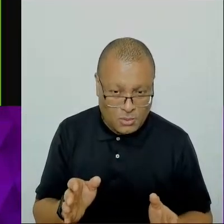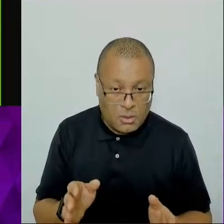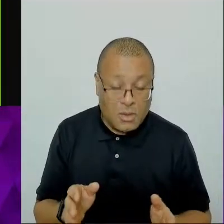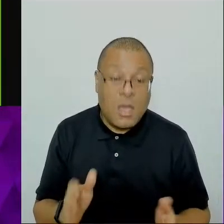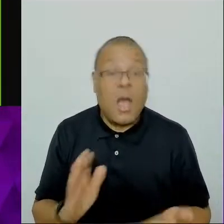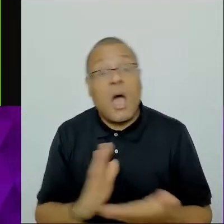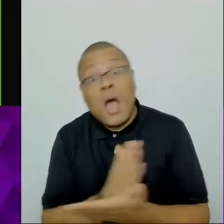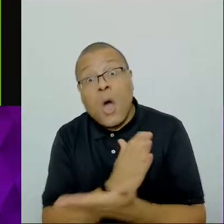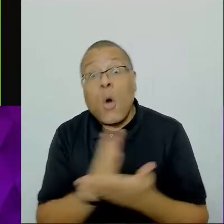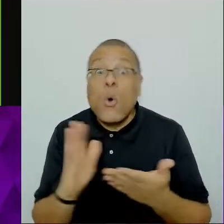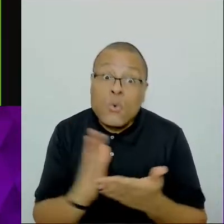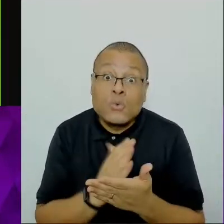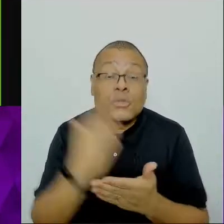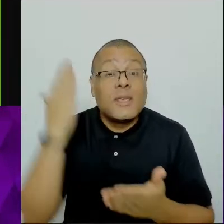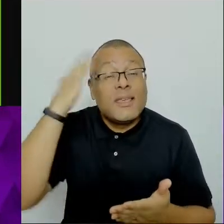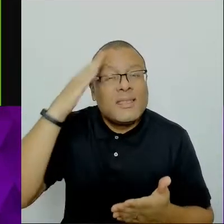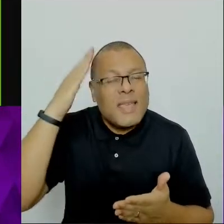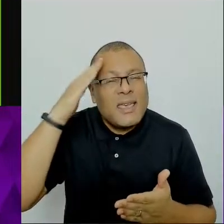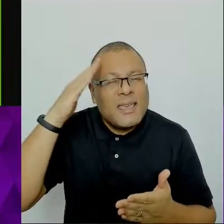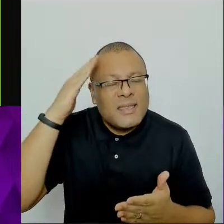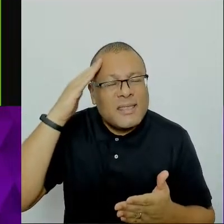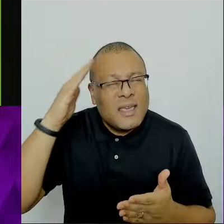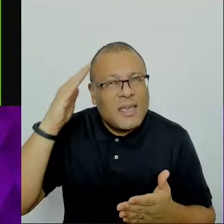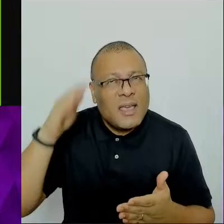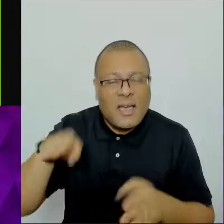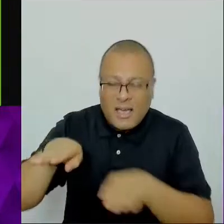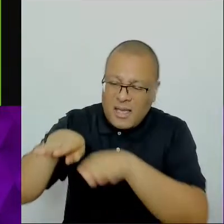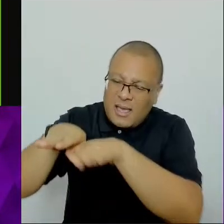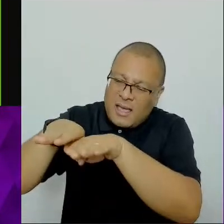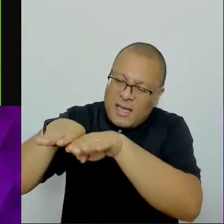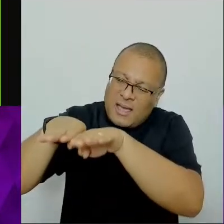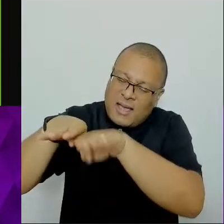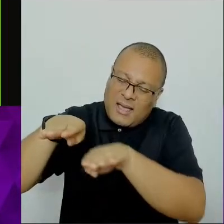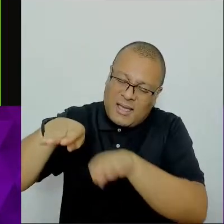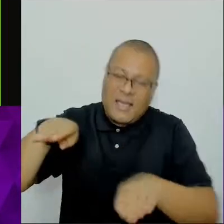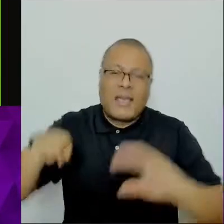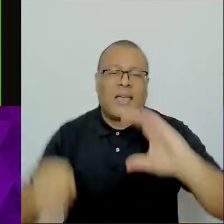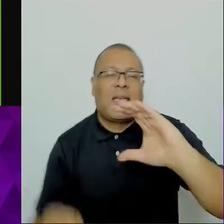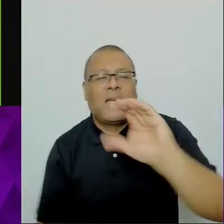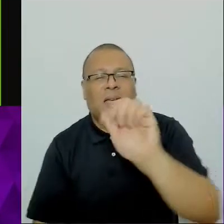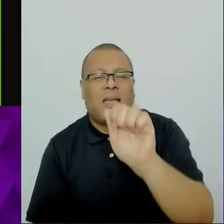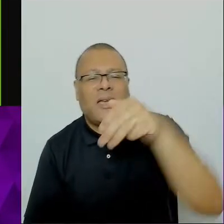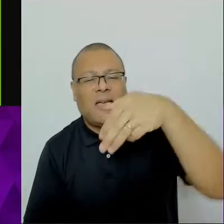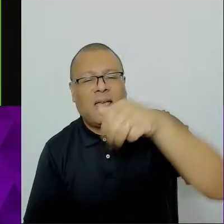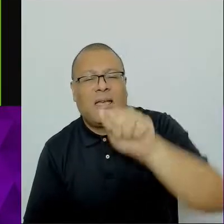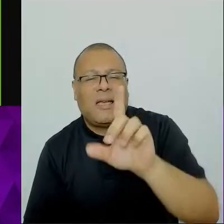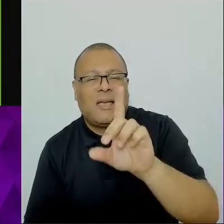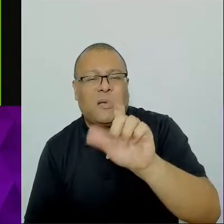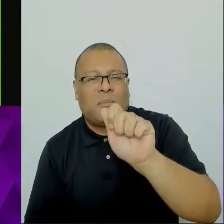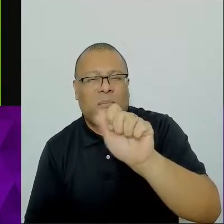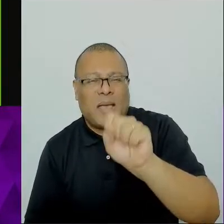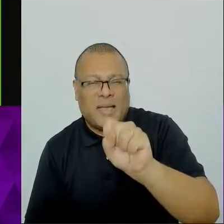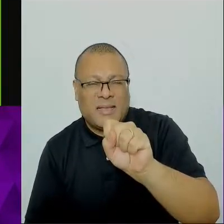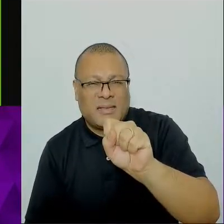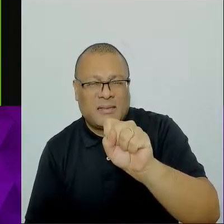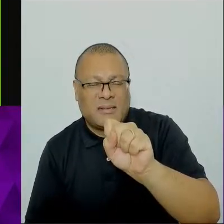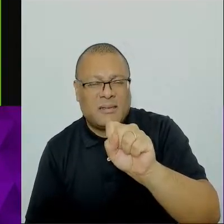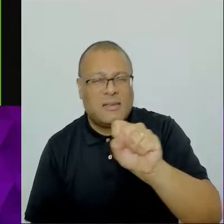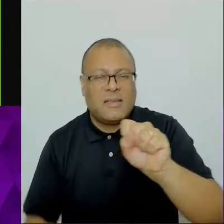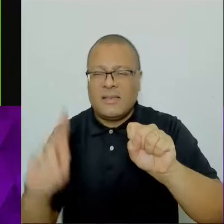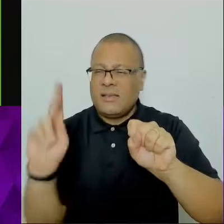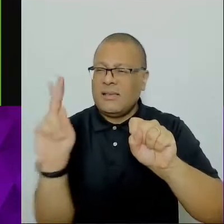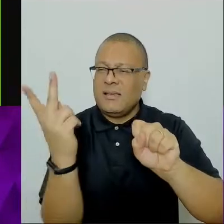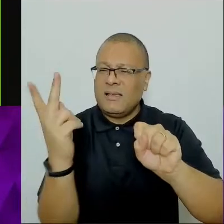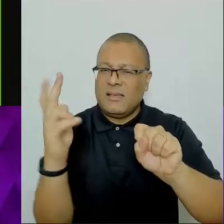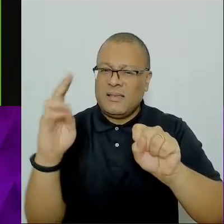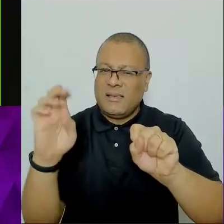entender e diferir o que que é arquitetura em camadas e o que que é hexagonal. Então, quando a gente pega a em camadas, a